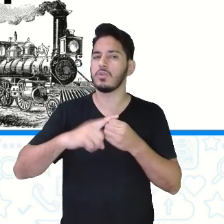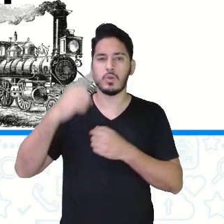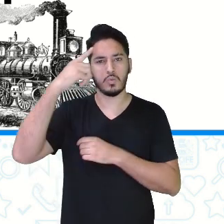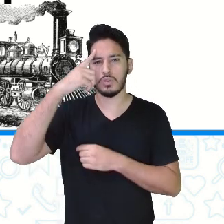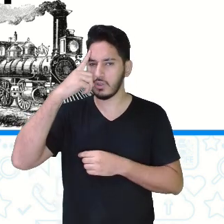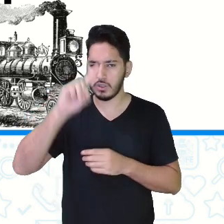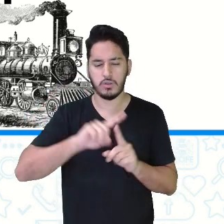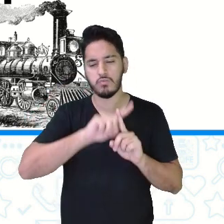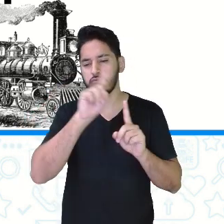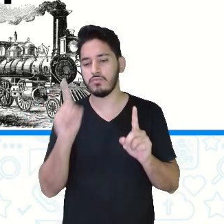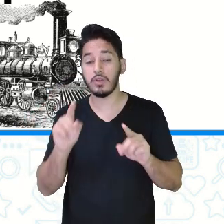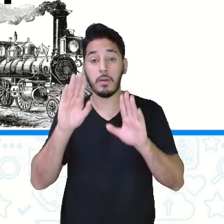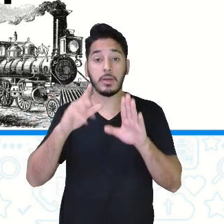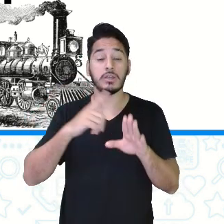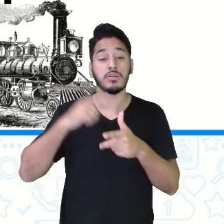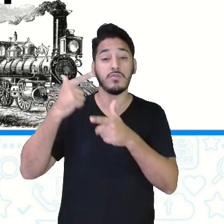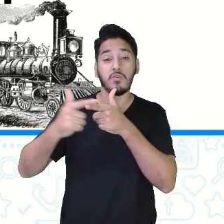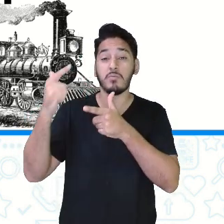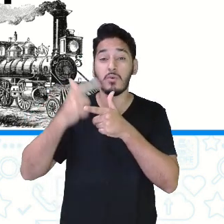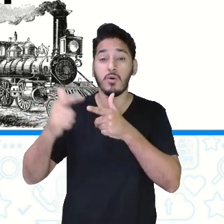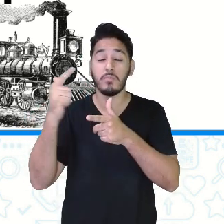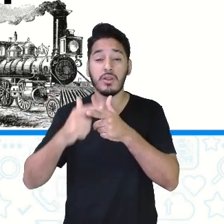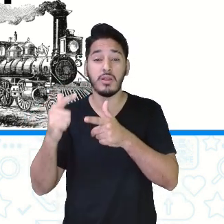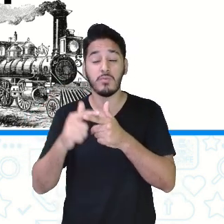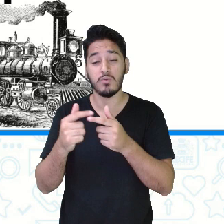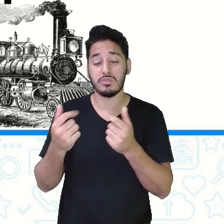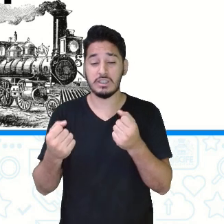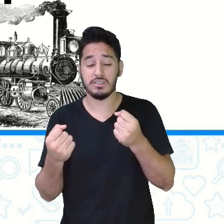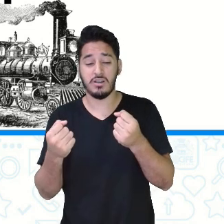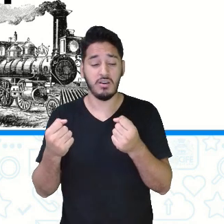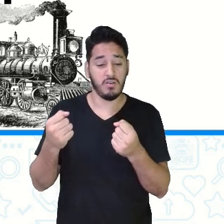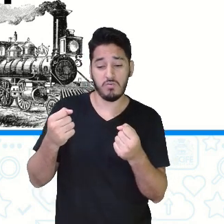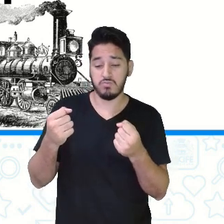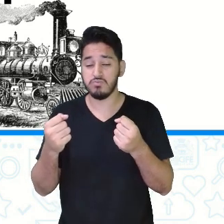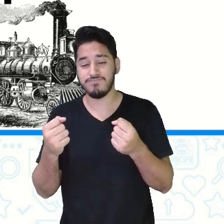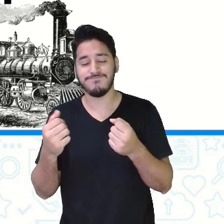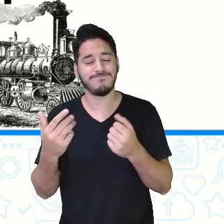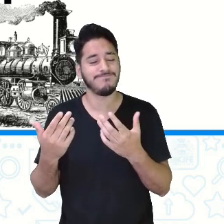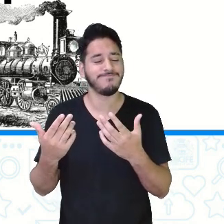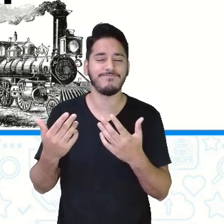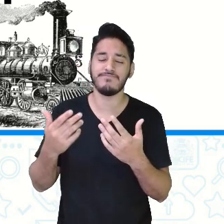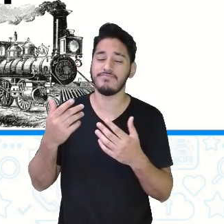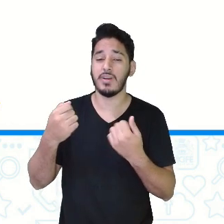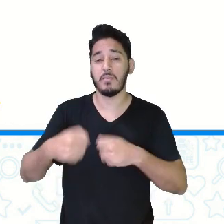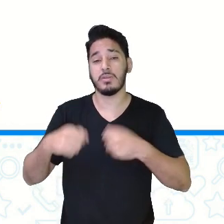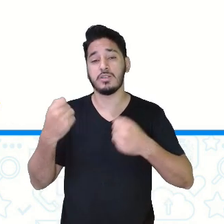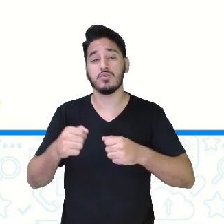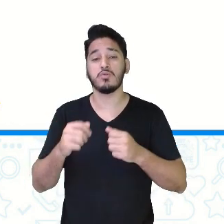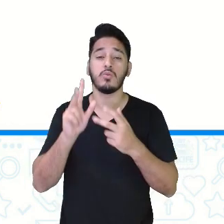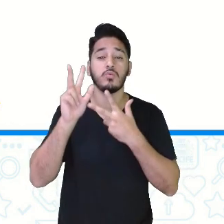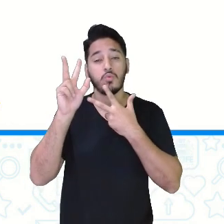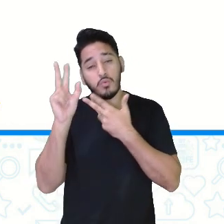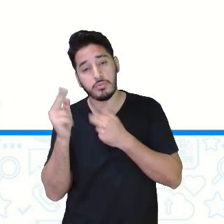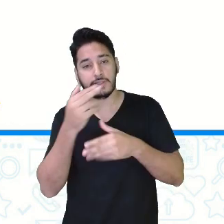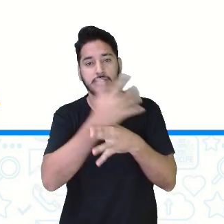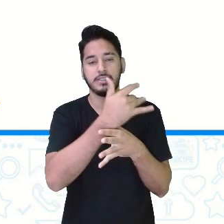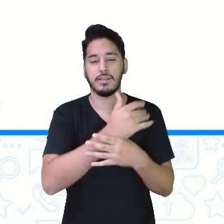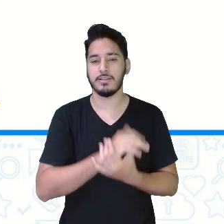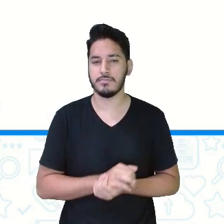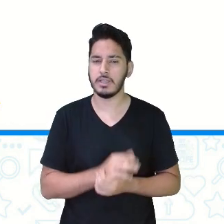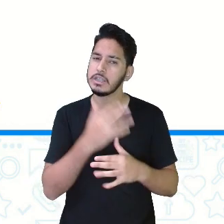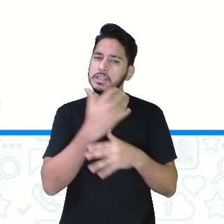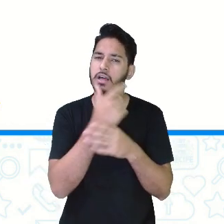dia, mas houve um problema com sua condução e daquela vez ele teve de dormir na cidade.